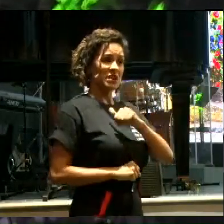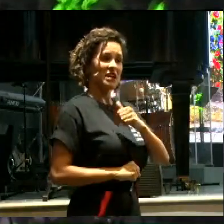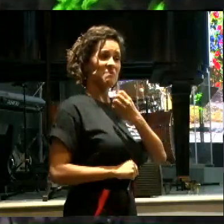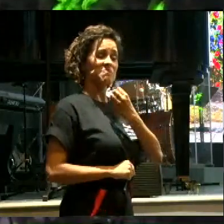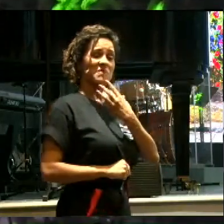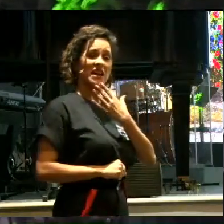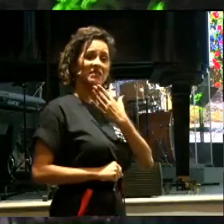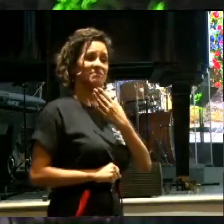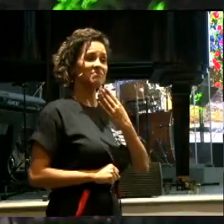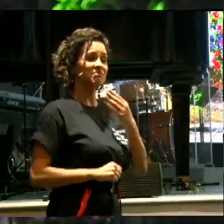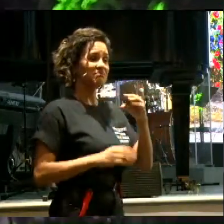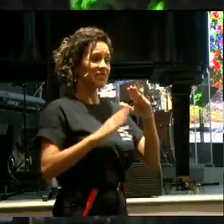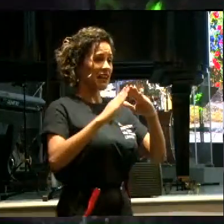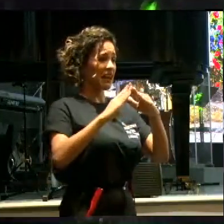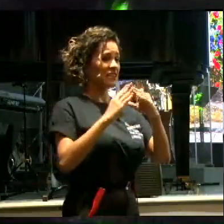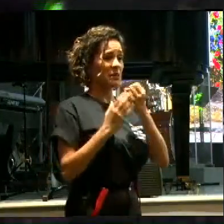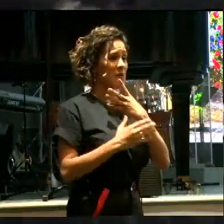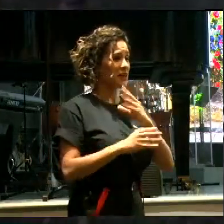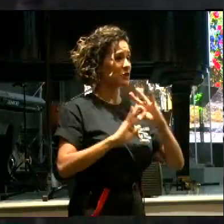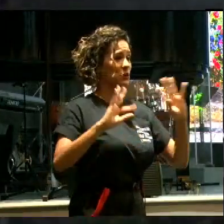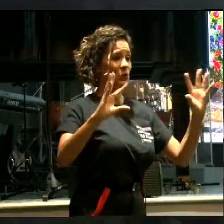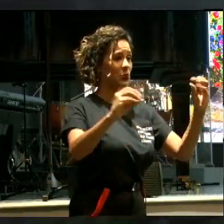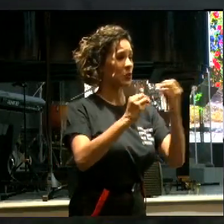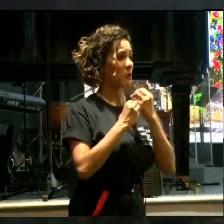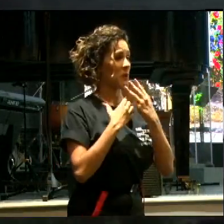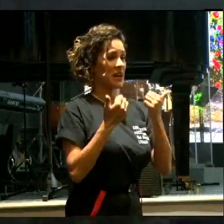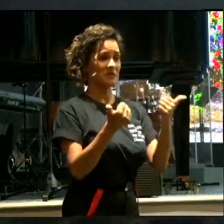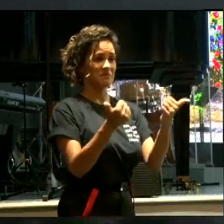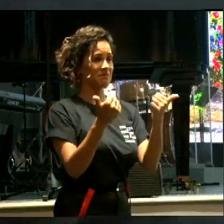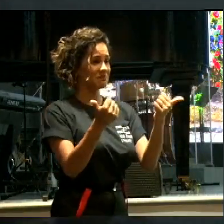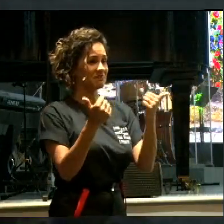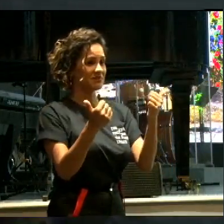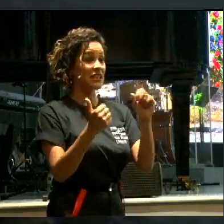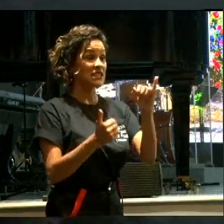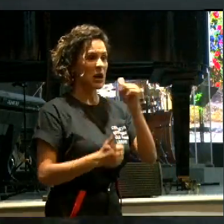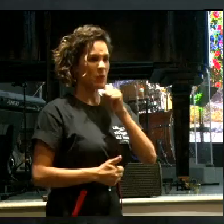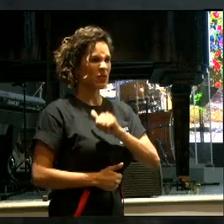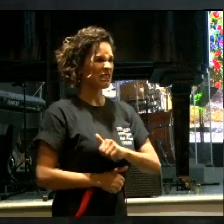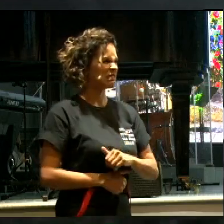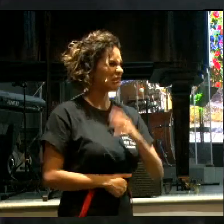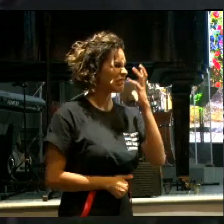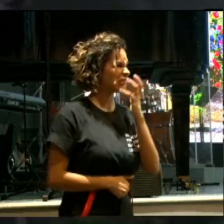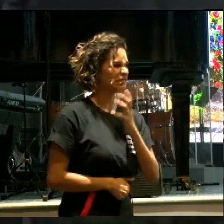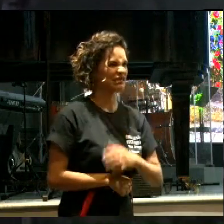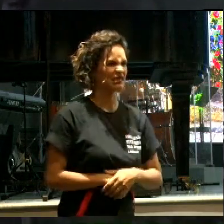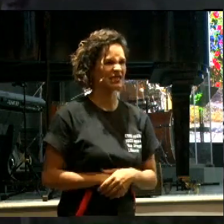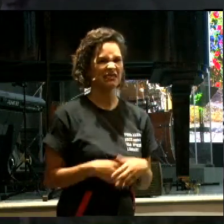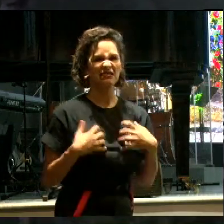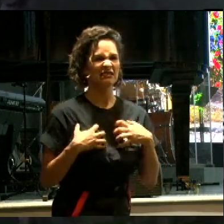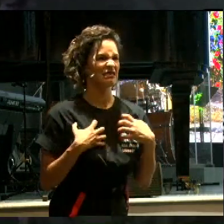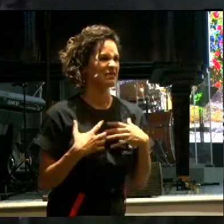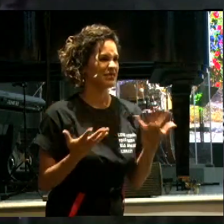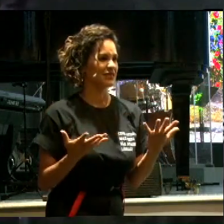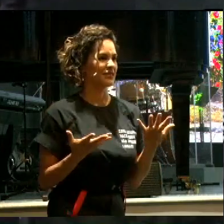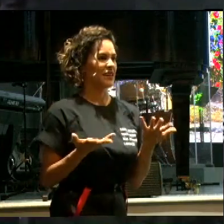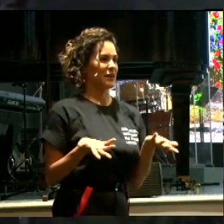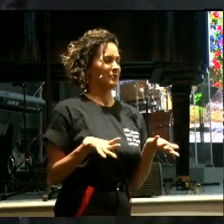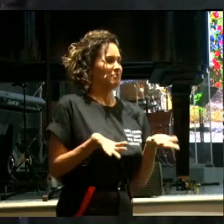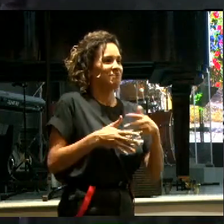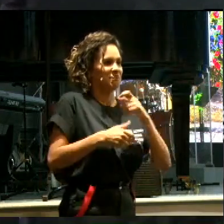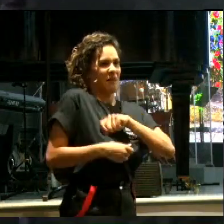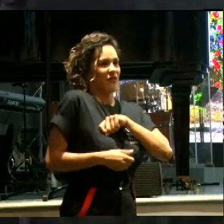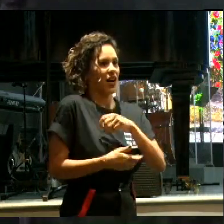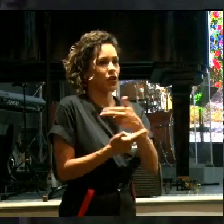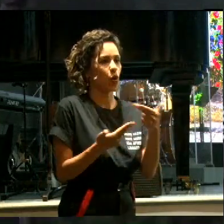coisas fluem. Pode estar faltando as coisas dentro de casa, mas se você levanta e você fala, eu sou vitoriosa, você